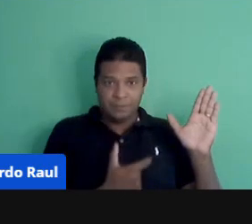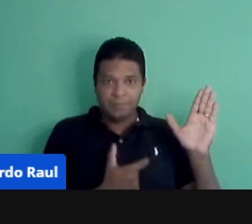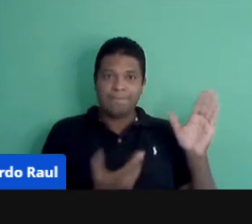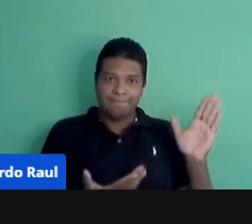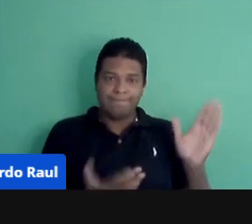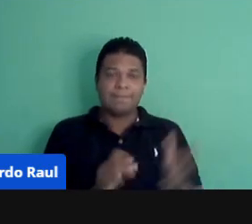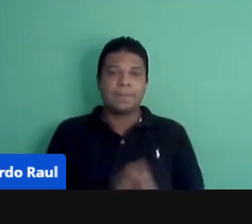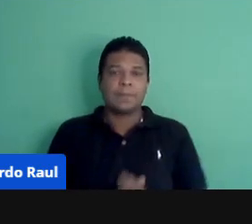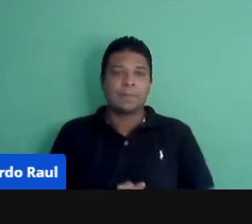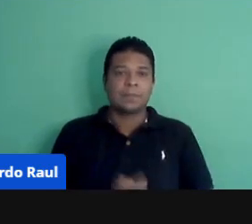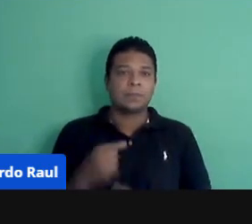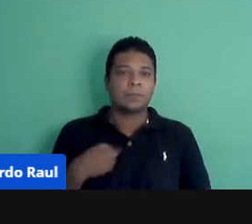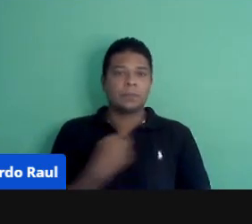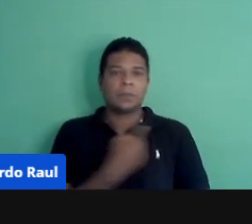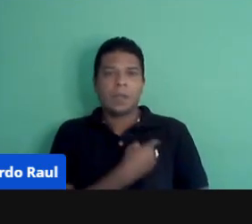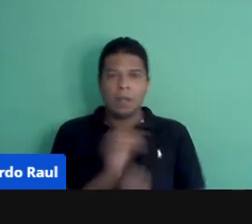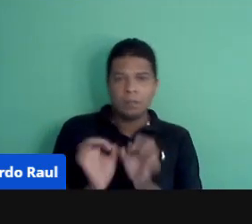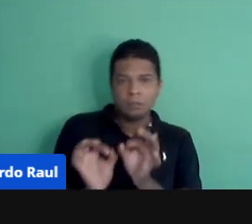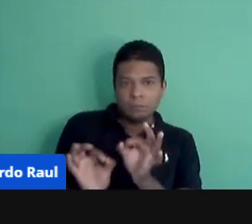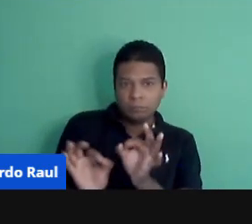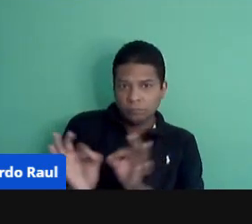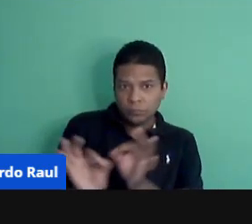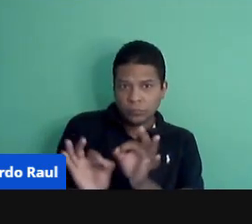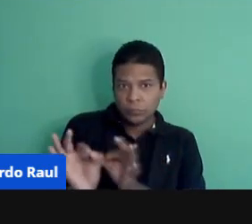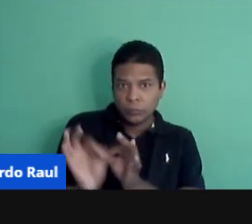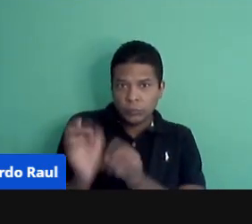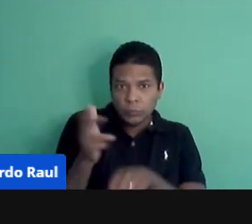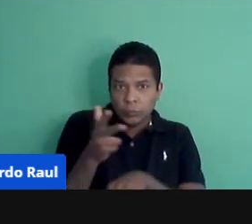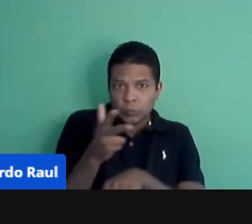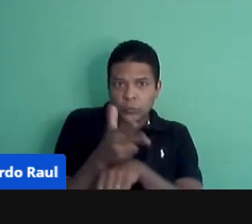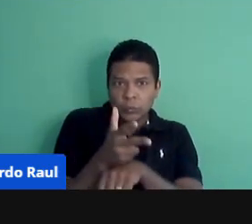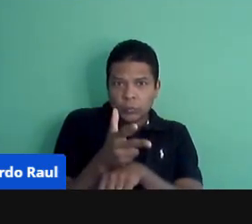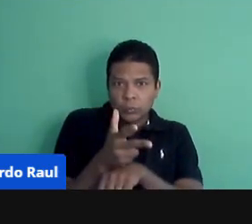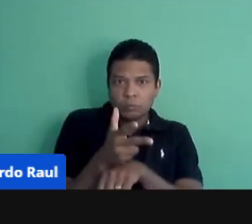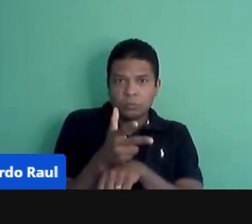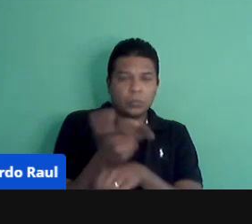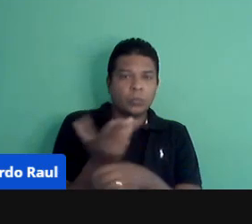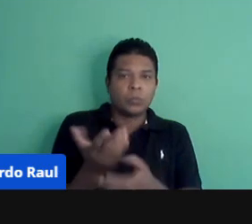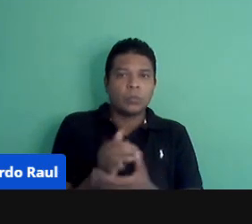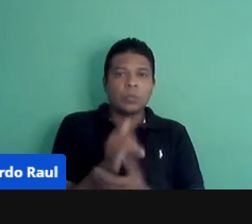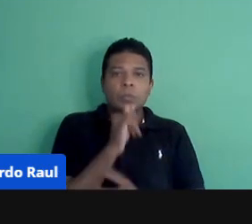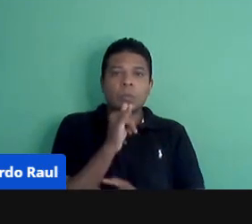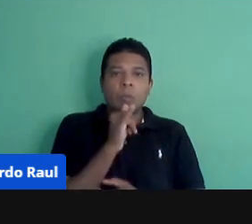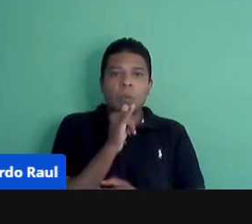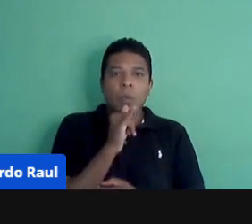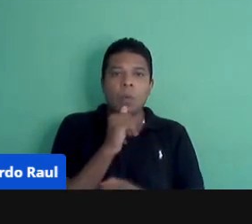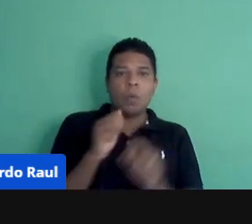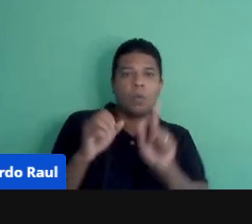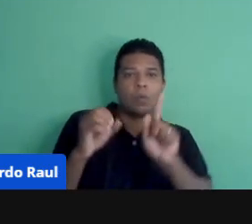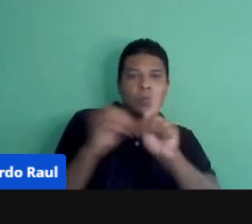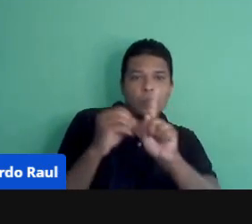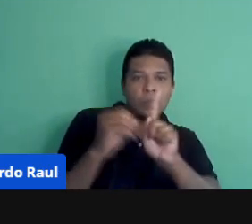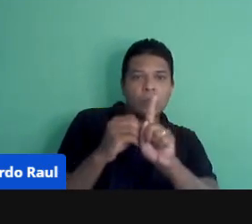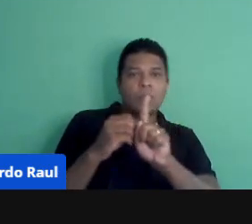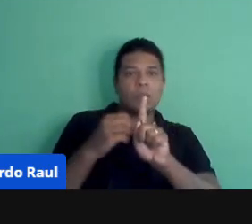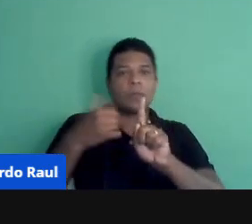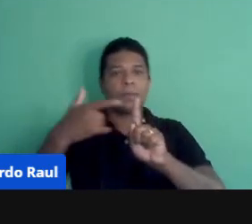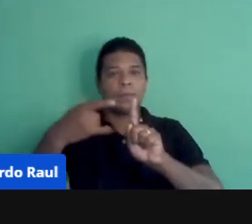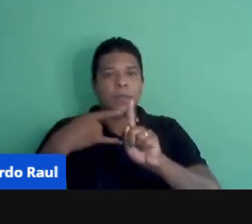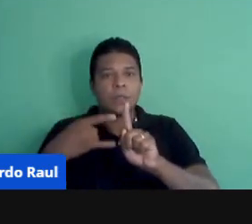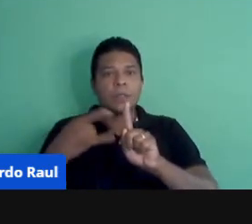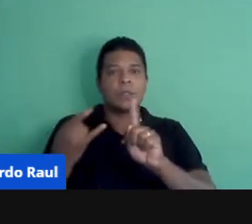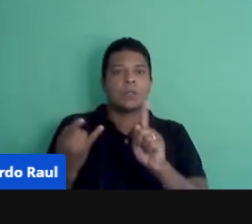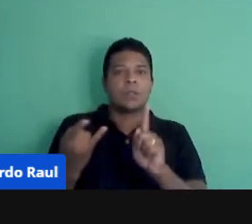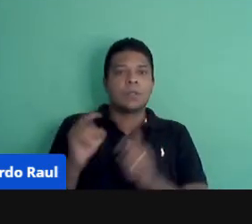nós preparamos, né, essas videoaulas. Quando nós utilizamos, por exemplo, o Google Meet, eu também uso os recursos de imagens.